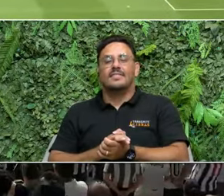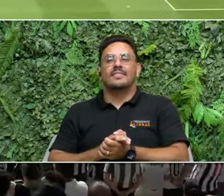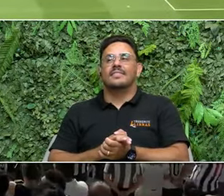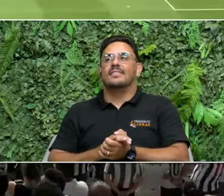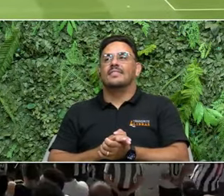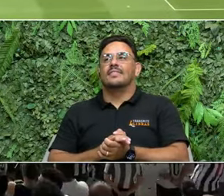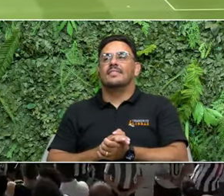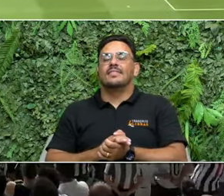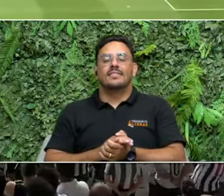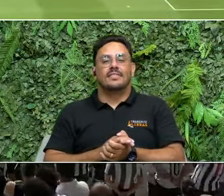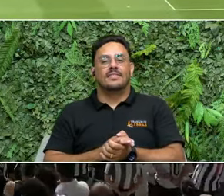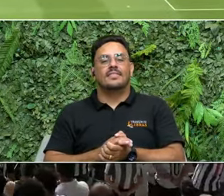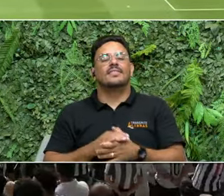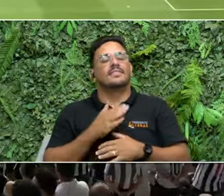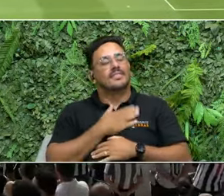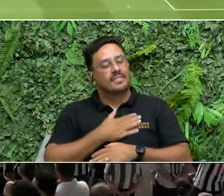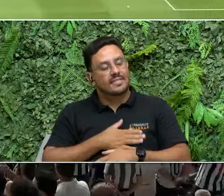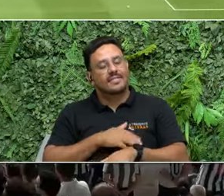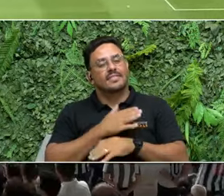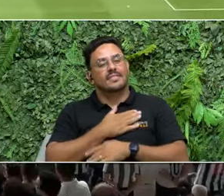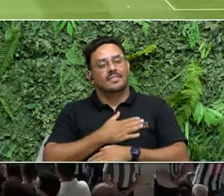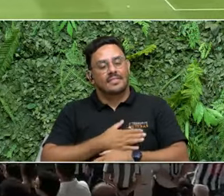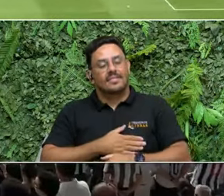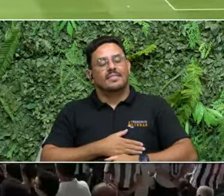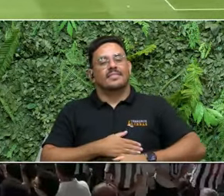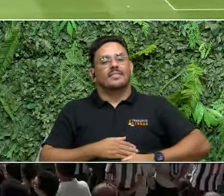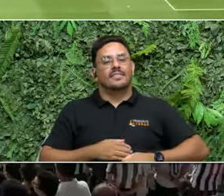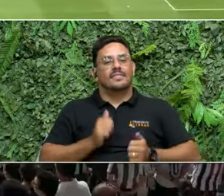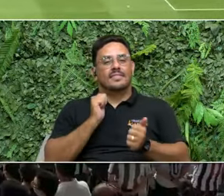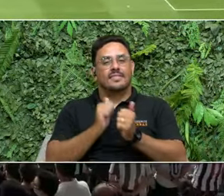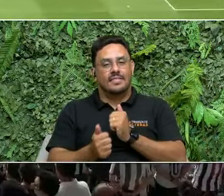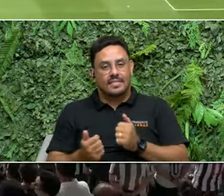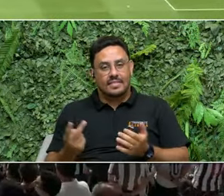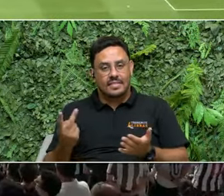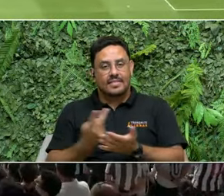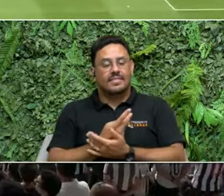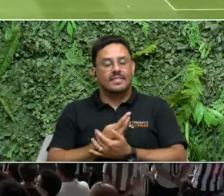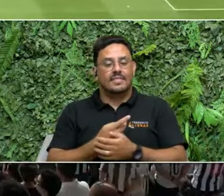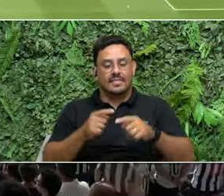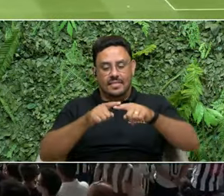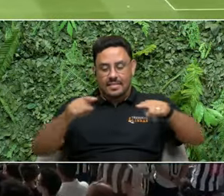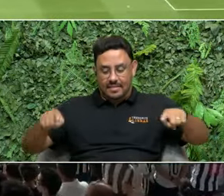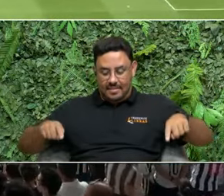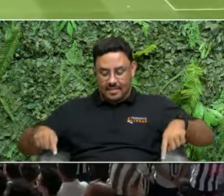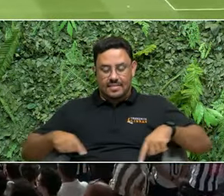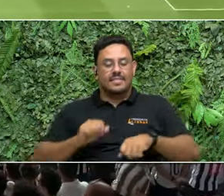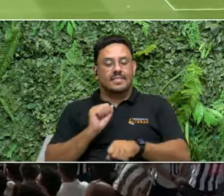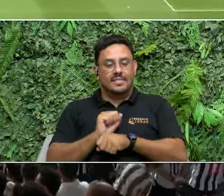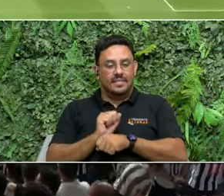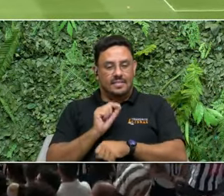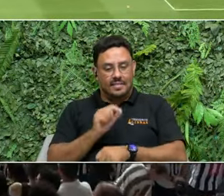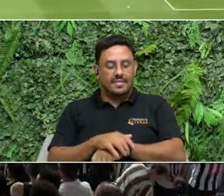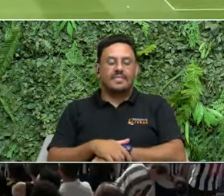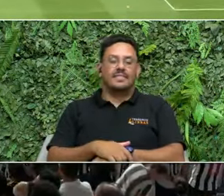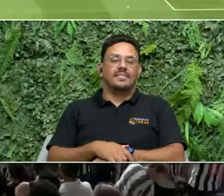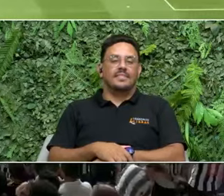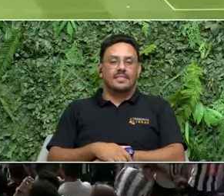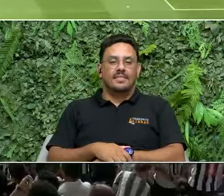a relaa relaa o jogo o jogo acontece ali dentro das controlin fão Dá Uma segurada